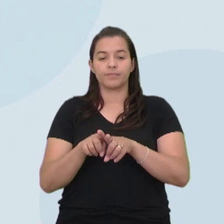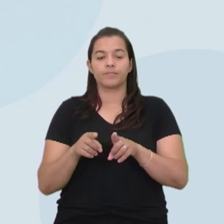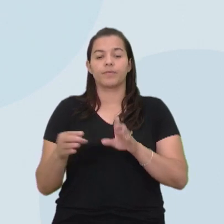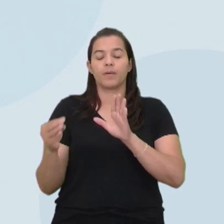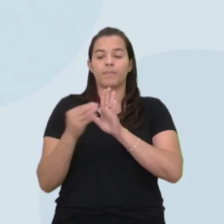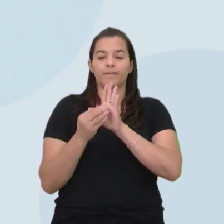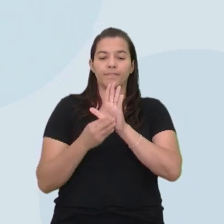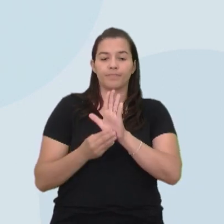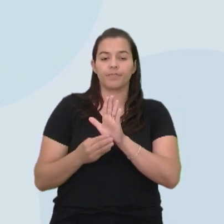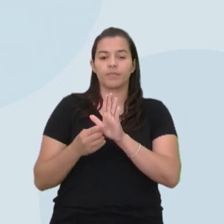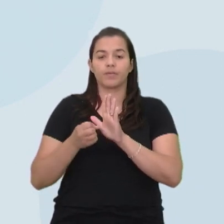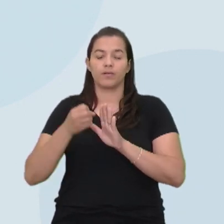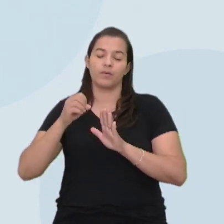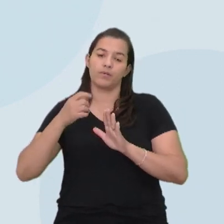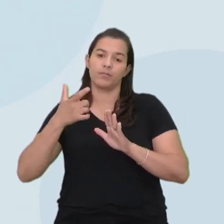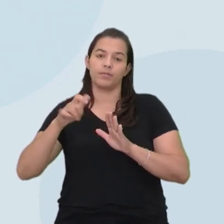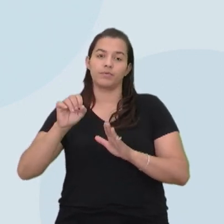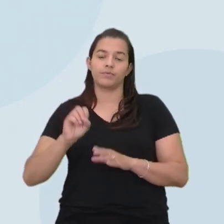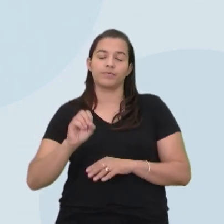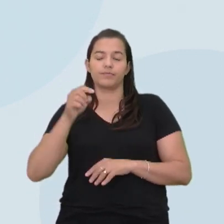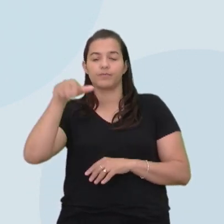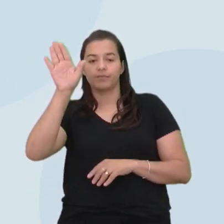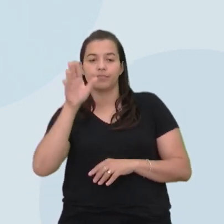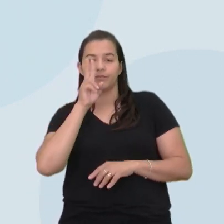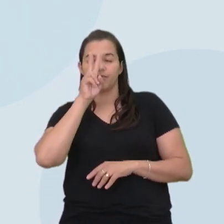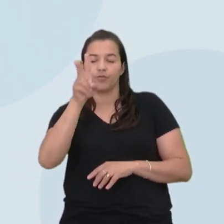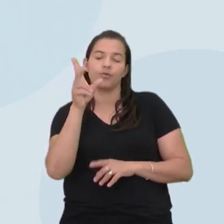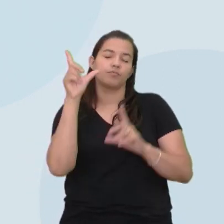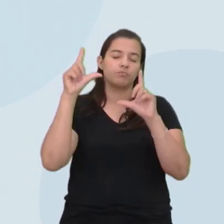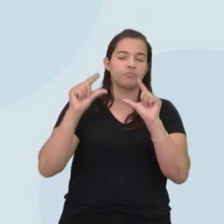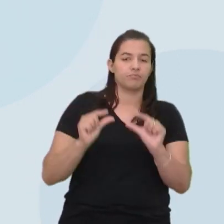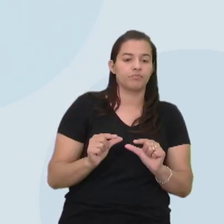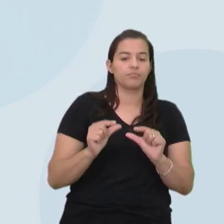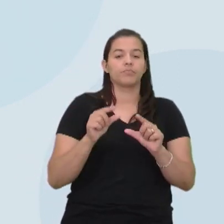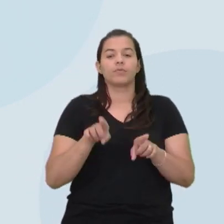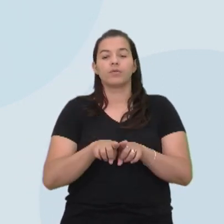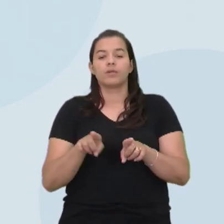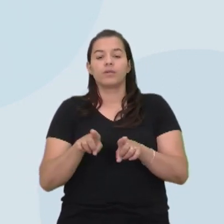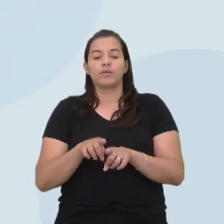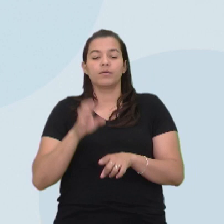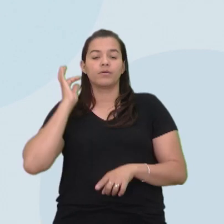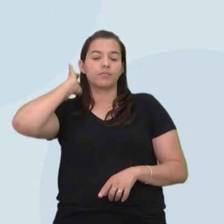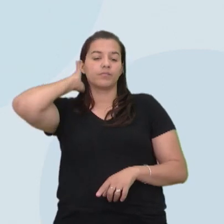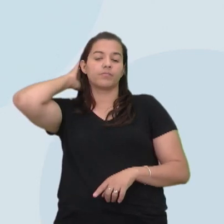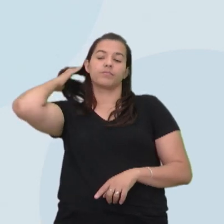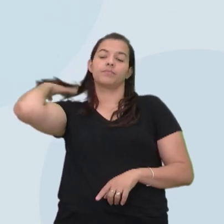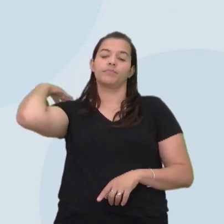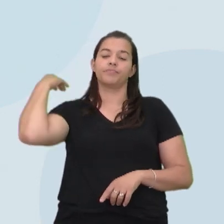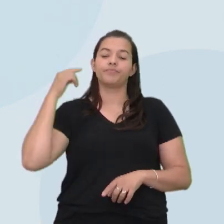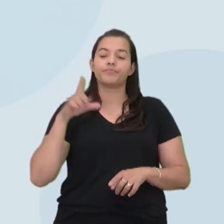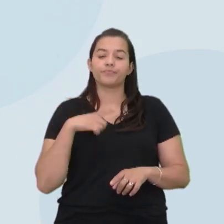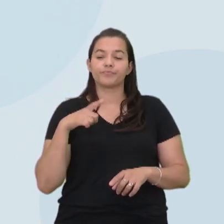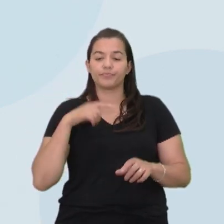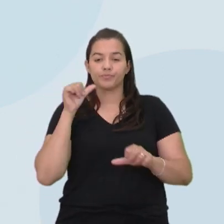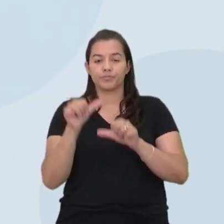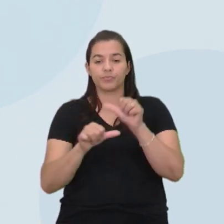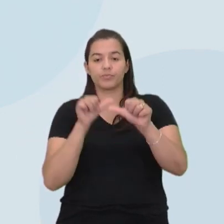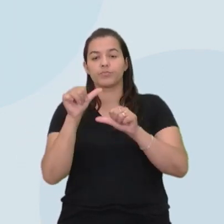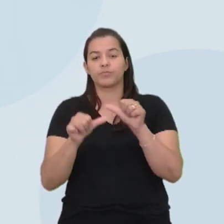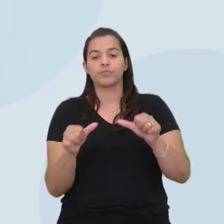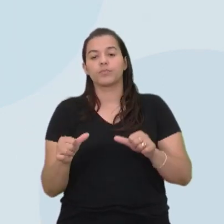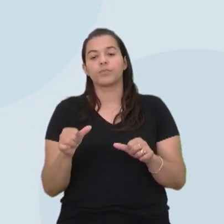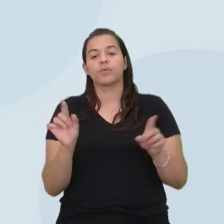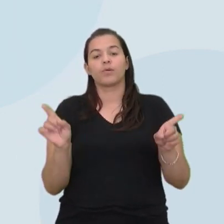numeração, ficar mais grave, mais agudo, você consegue mudar, tá bom? Você pode mudar o tom, ou o efeito ou o tom. Você pode remover os efeitos sonoros